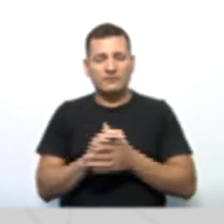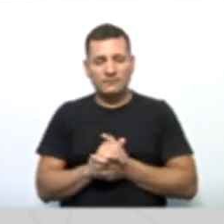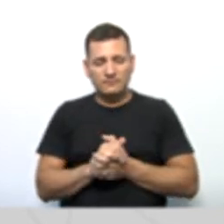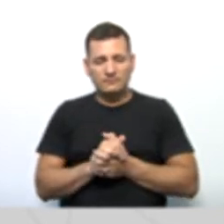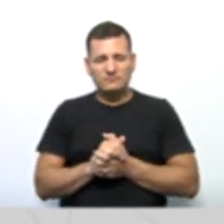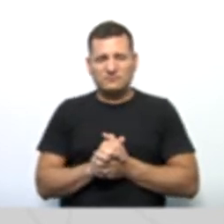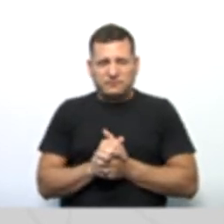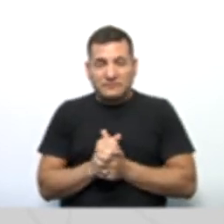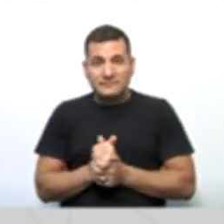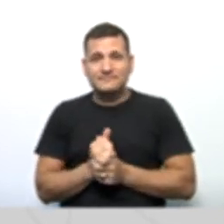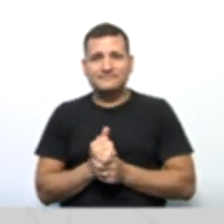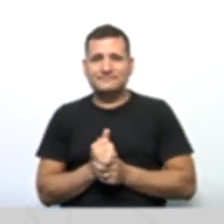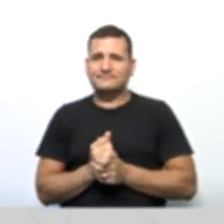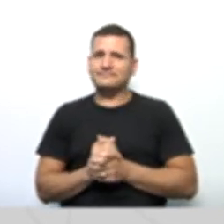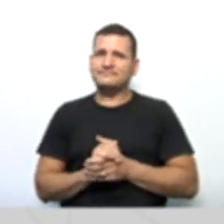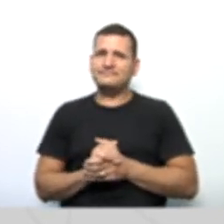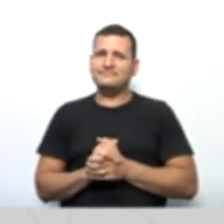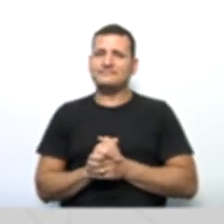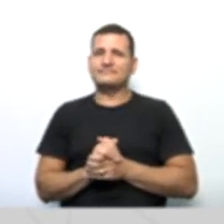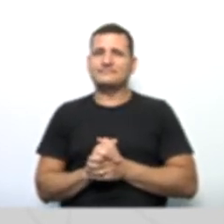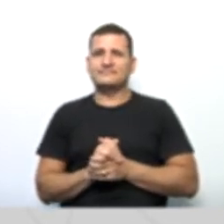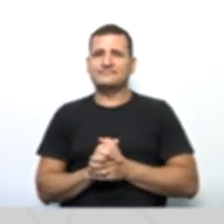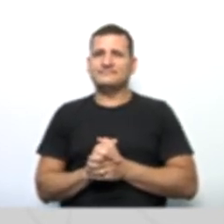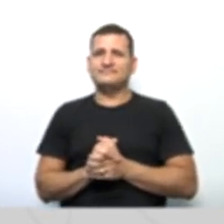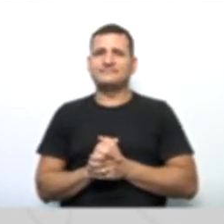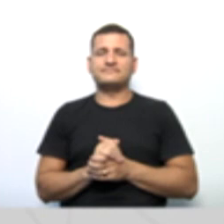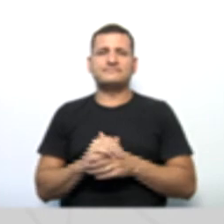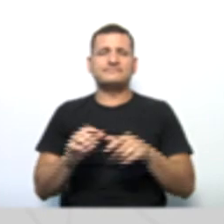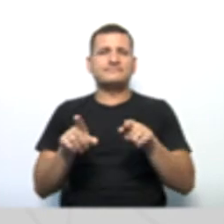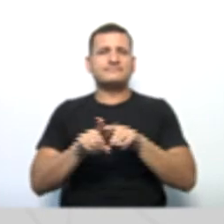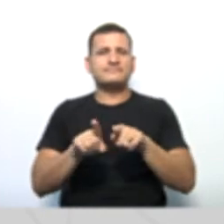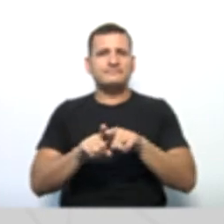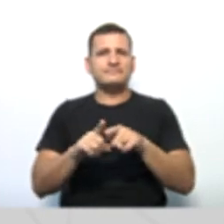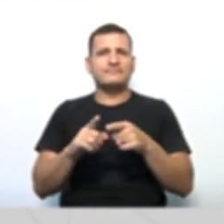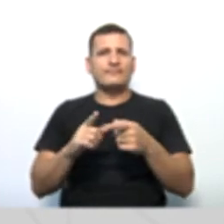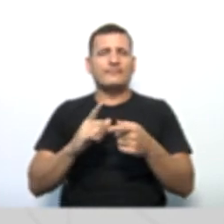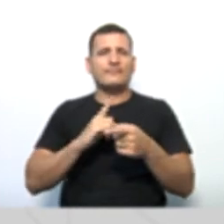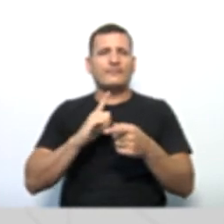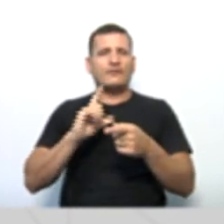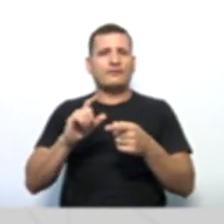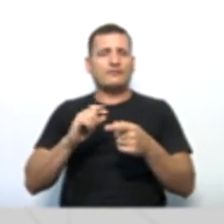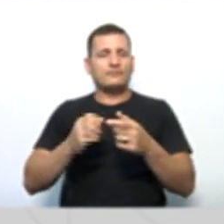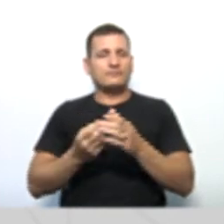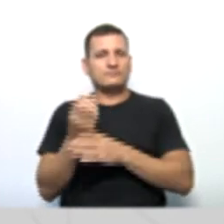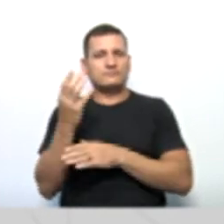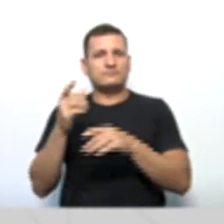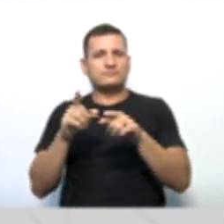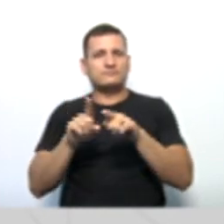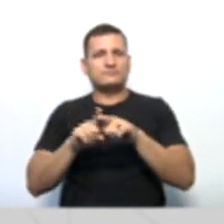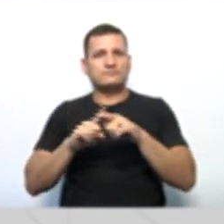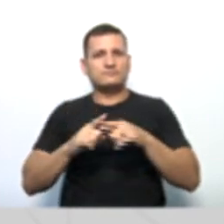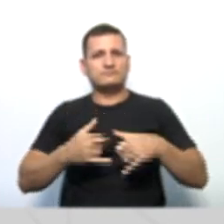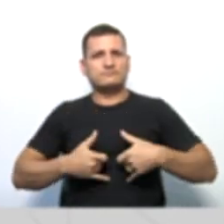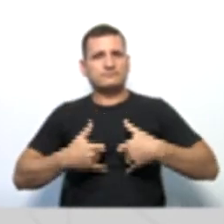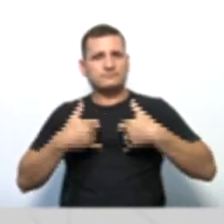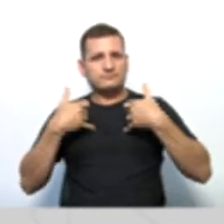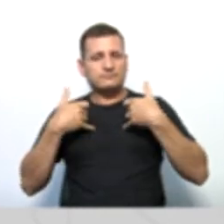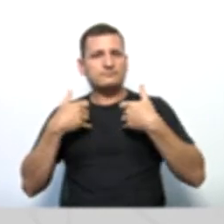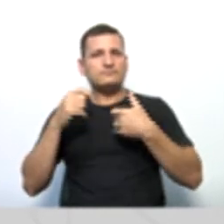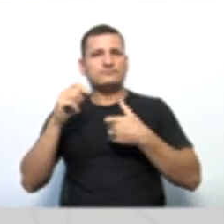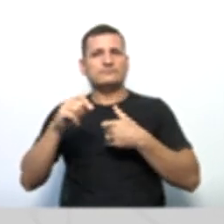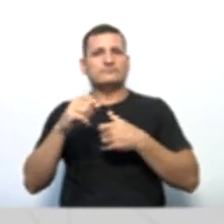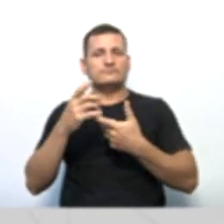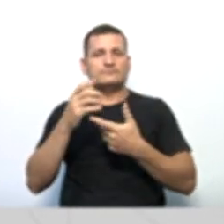até hoje é muito falado, muito comentado. Então, os Estados-nações vão surgir nessa época. Aqueles grandes estados como a